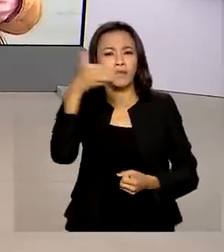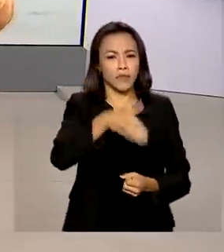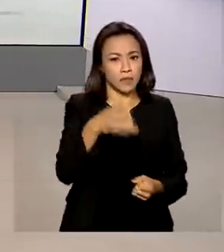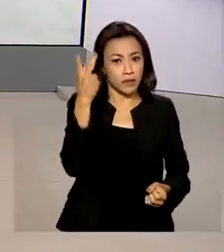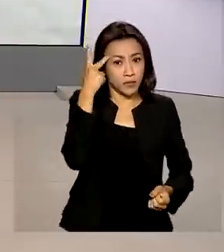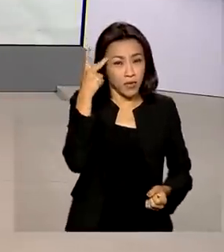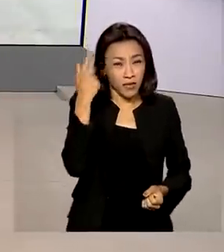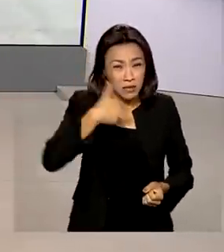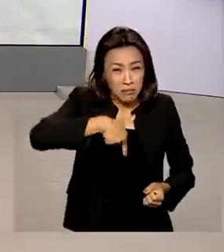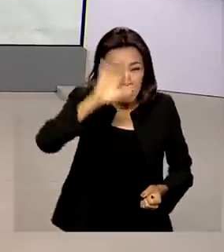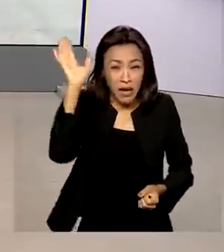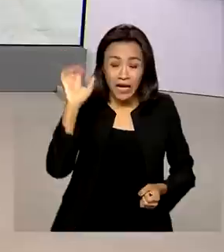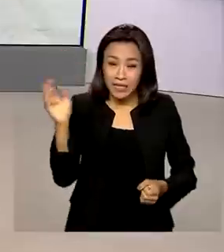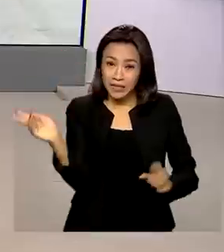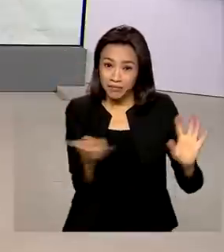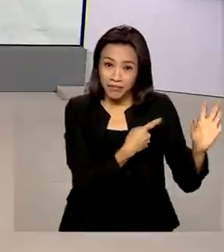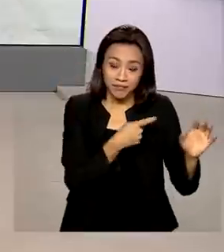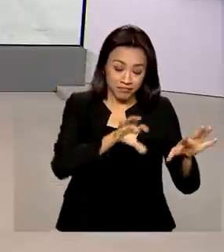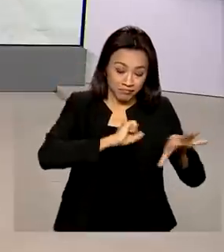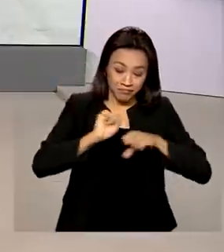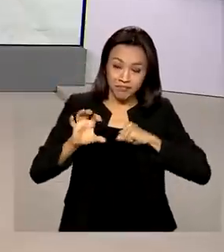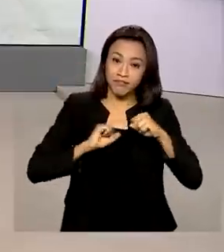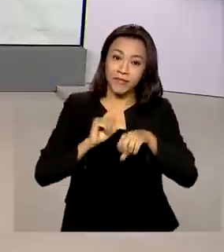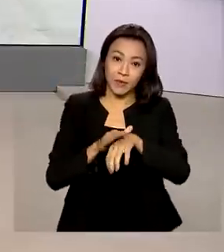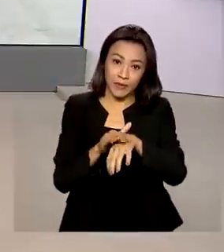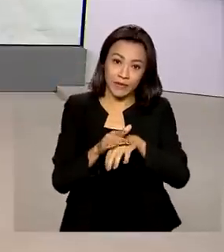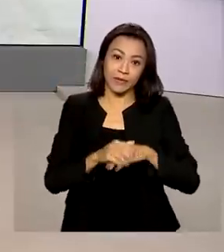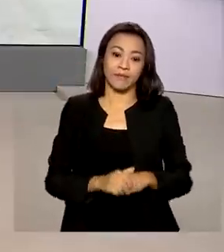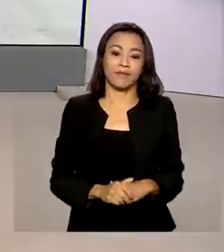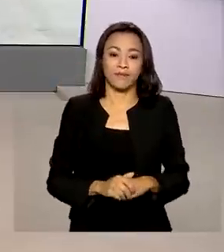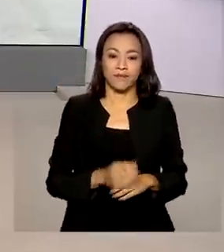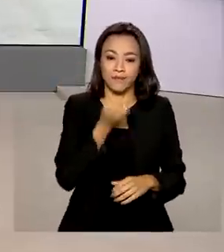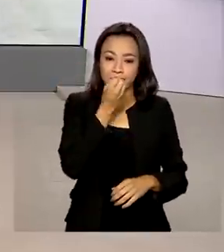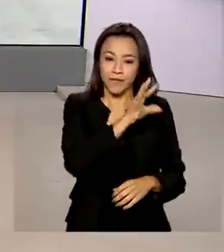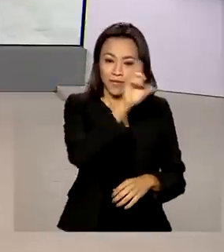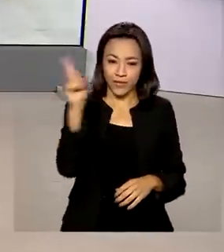Érica Pinheiro traz ao vivo os detalhes para gente Érica Bom dia